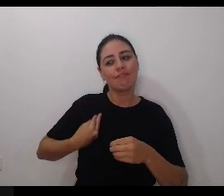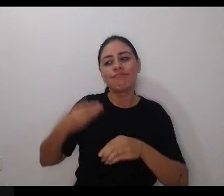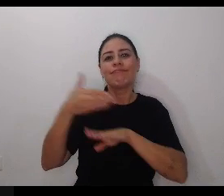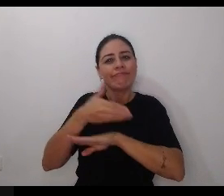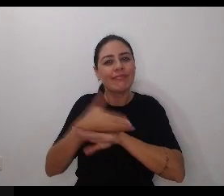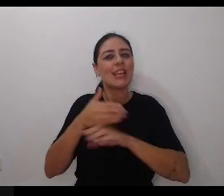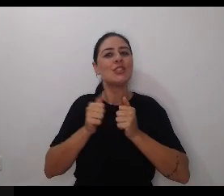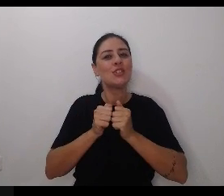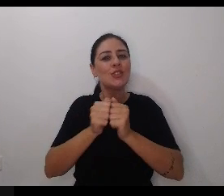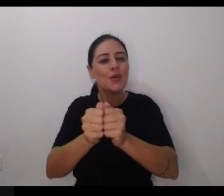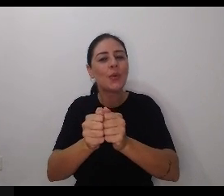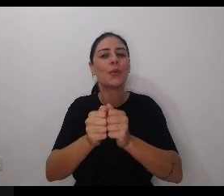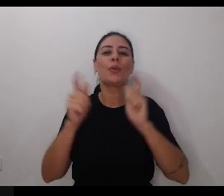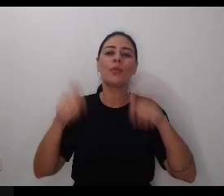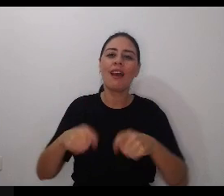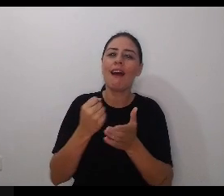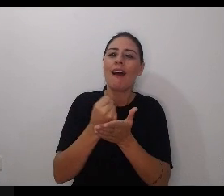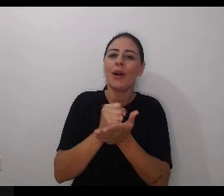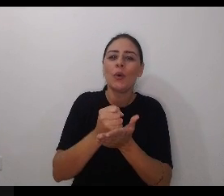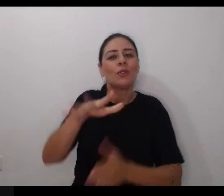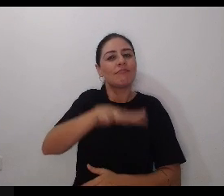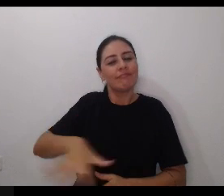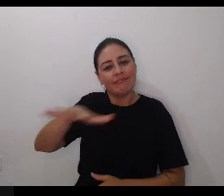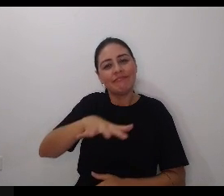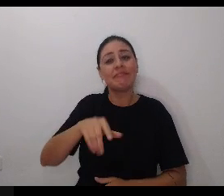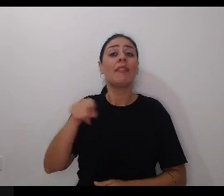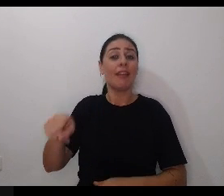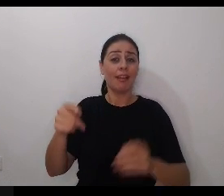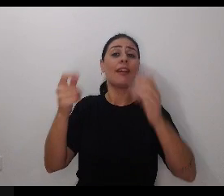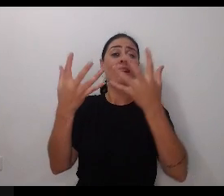né? Quando a criança sente que ela está sendo ouvida, que ela está participando, que ela está